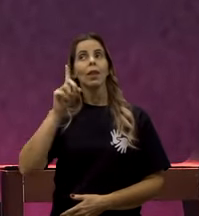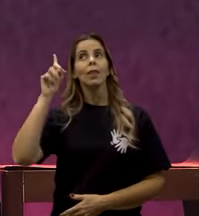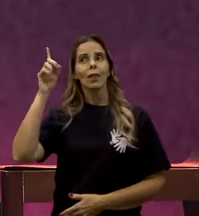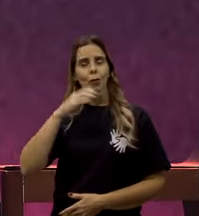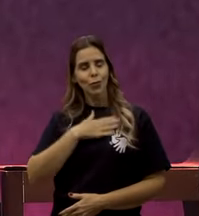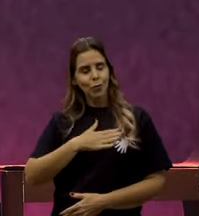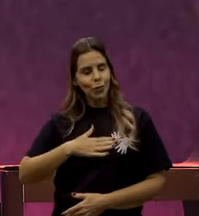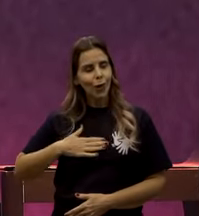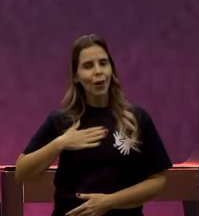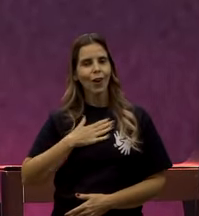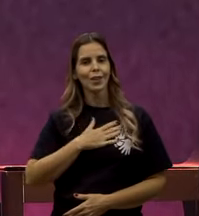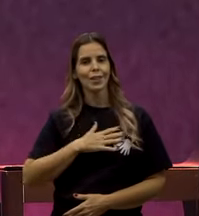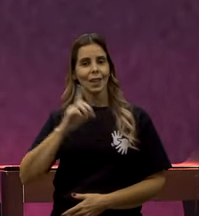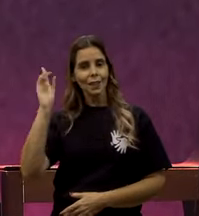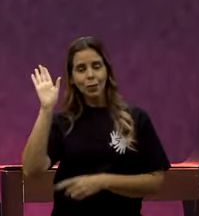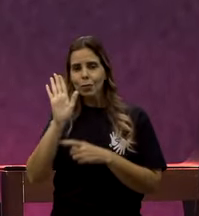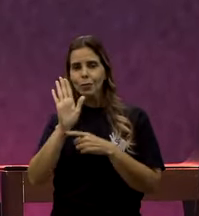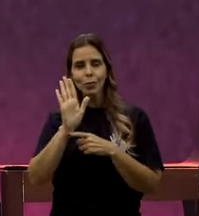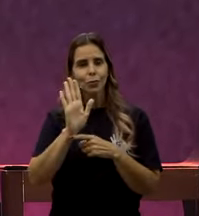disso